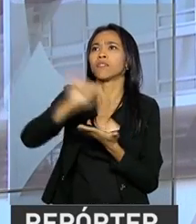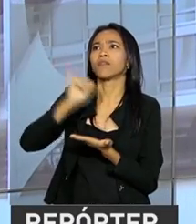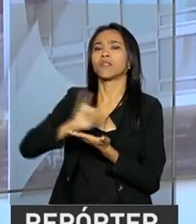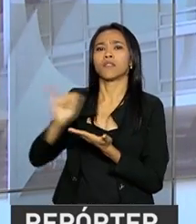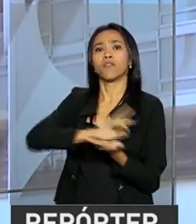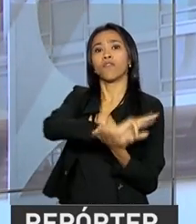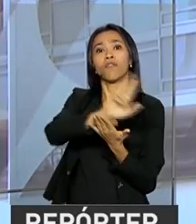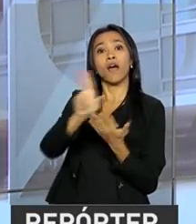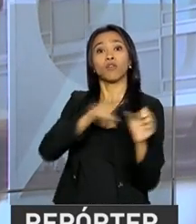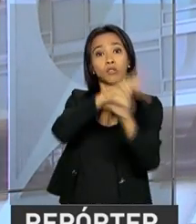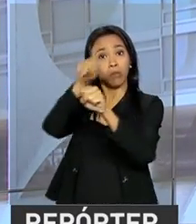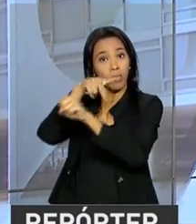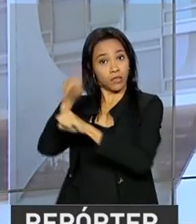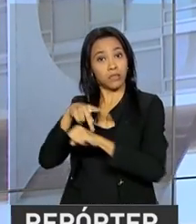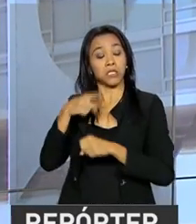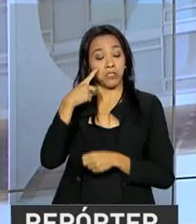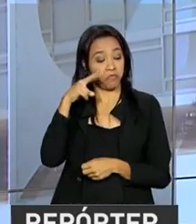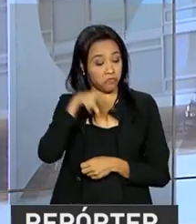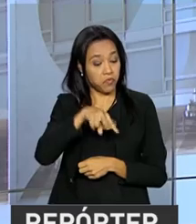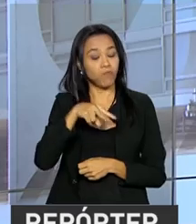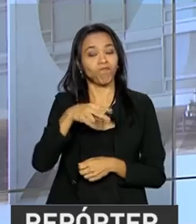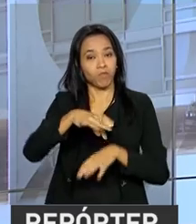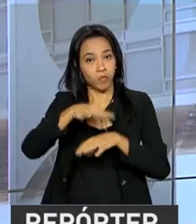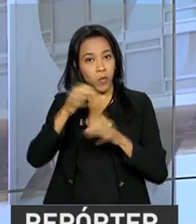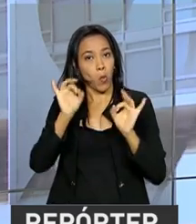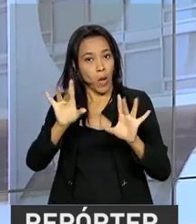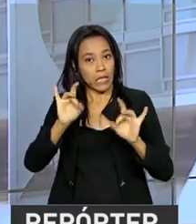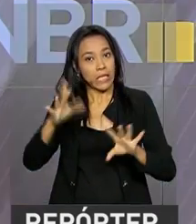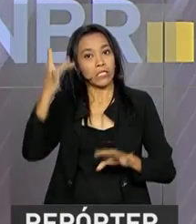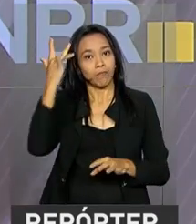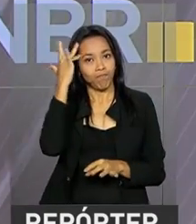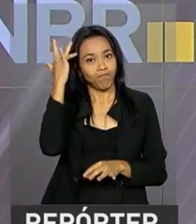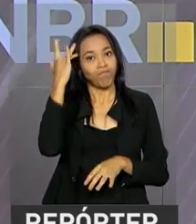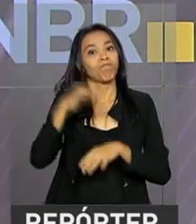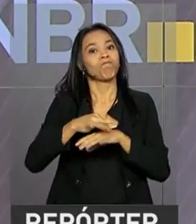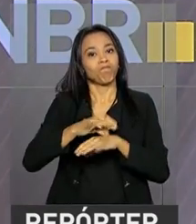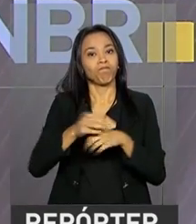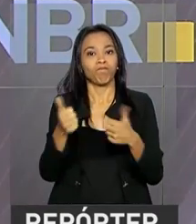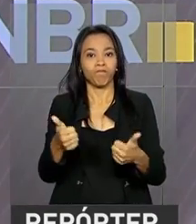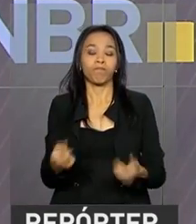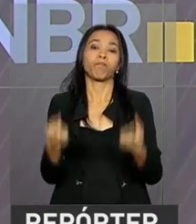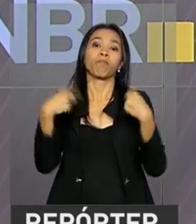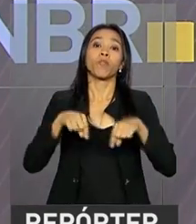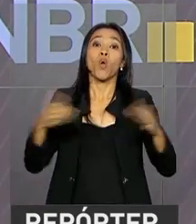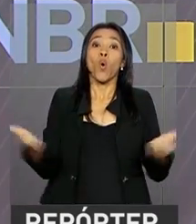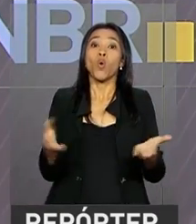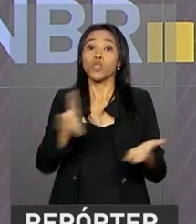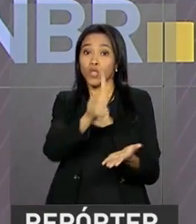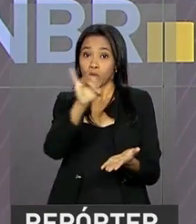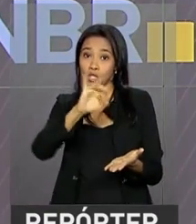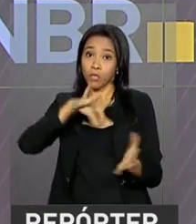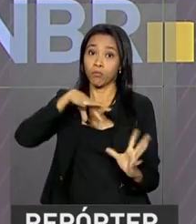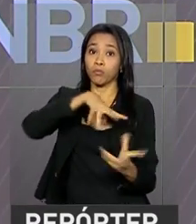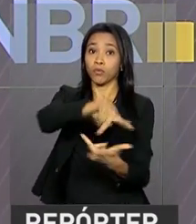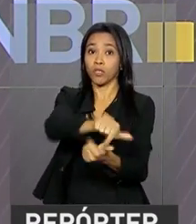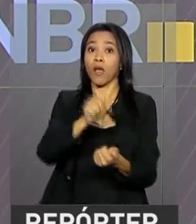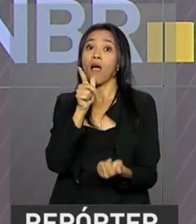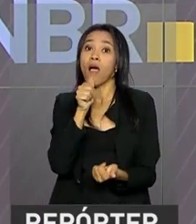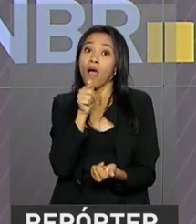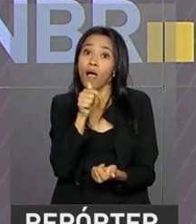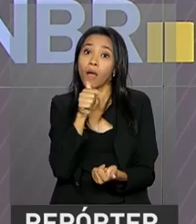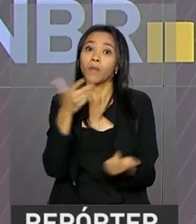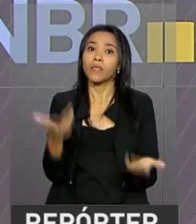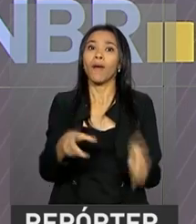também atestaram a qualidade do nosso produto e hoje é o dia mundial da água este ano a lei das